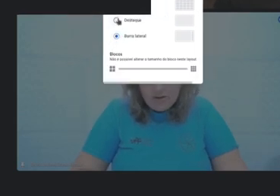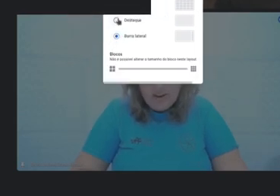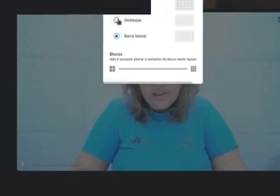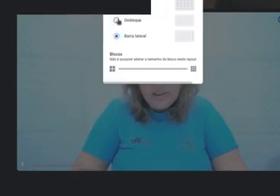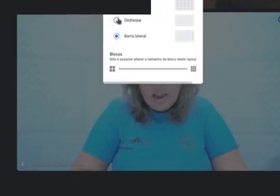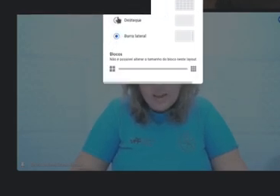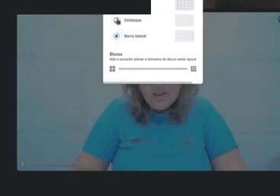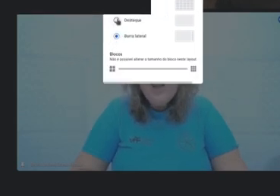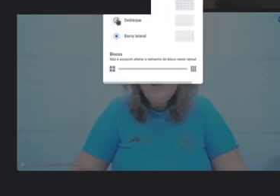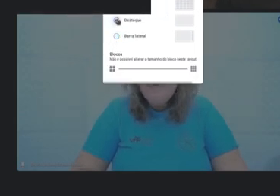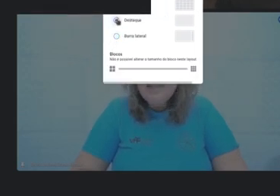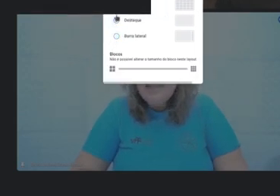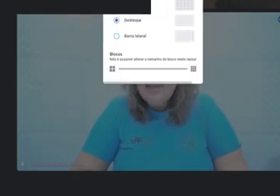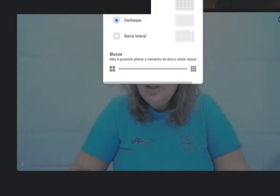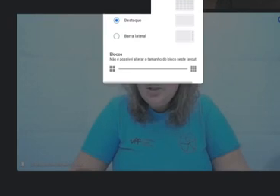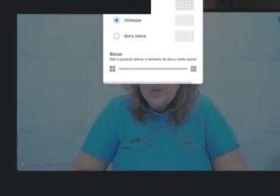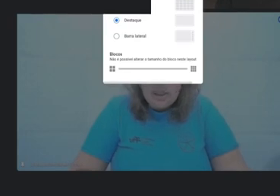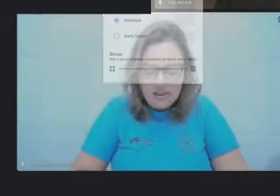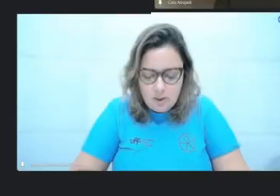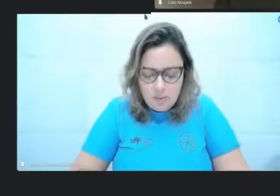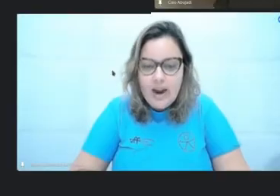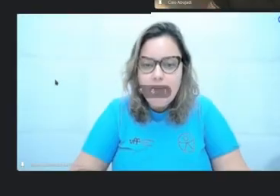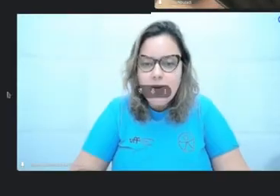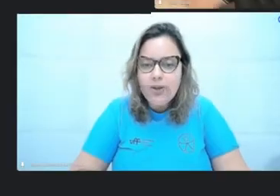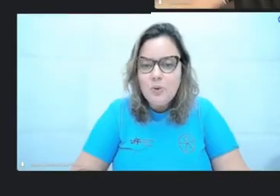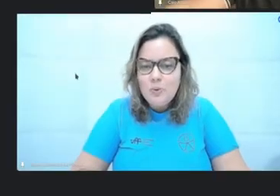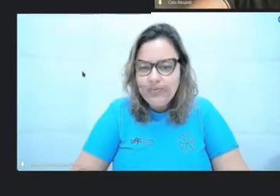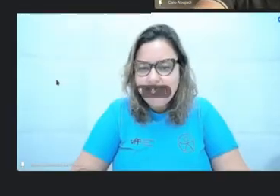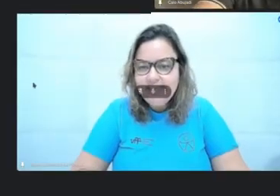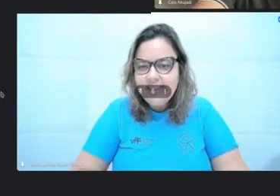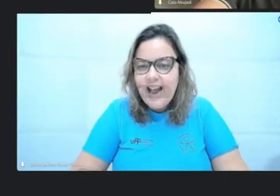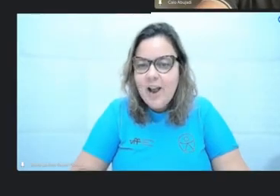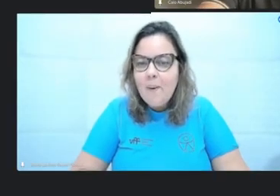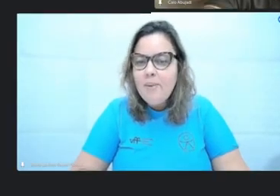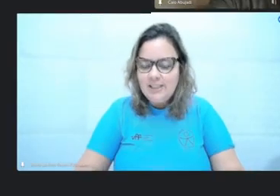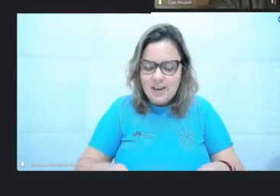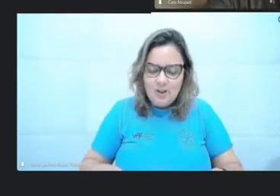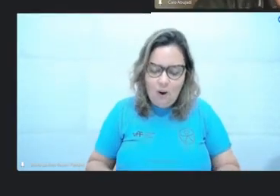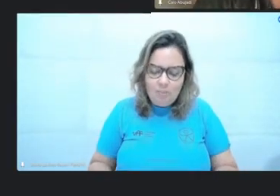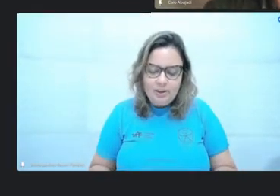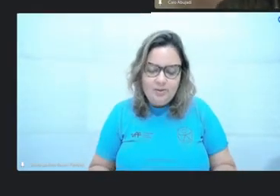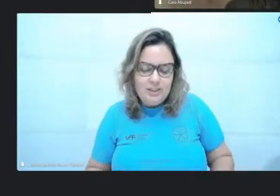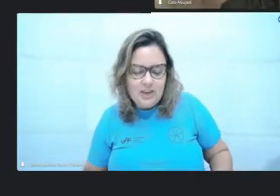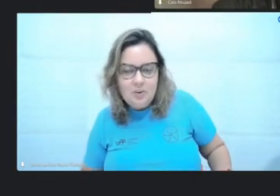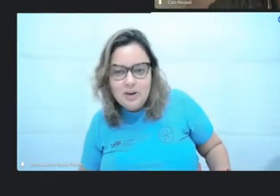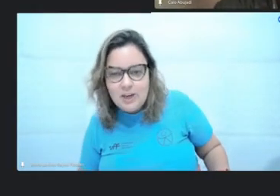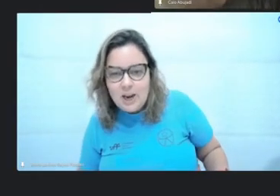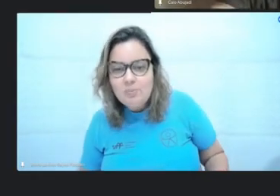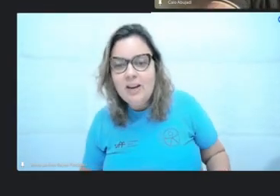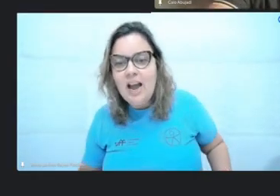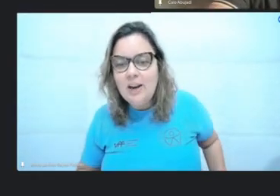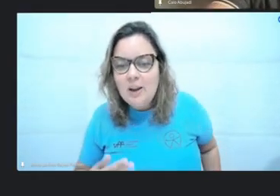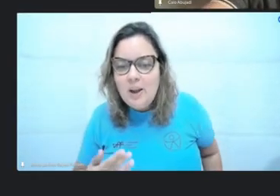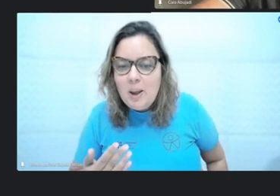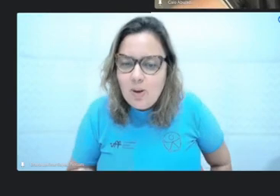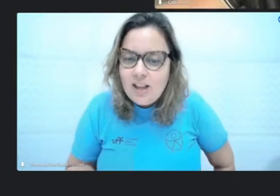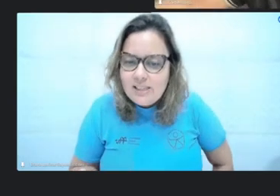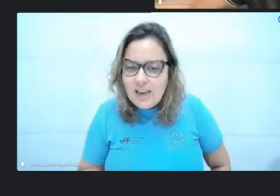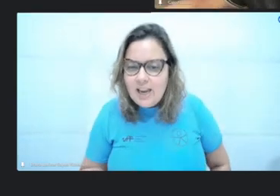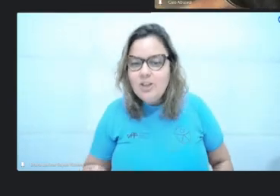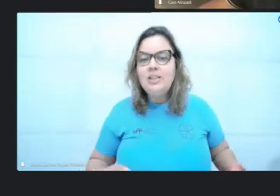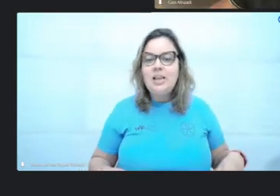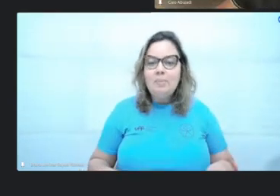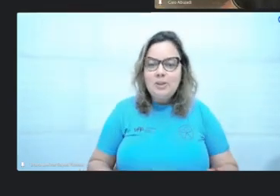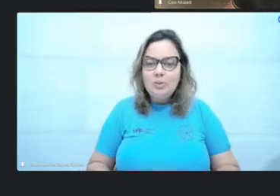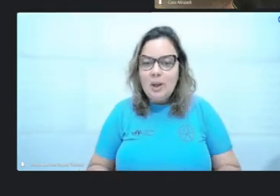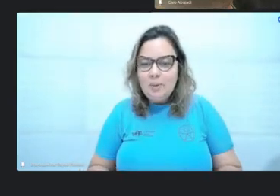nossa universidade e presidente da Associação Caminho Azul. Caio, é um prazer enorme ter você aqui com a gente. Obrigada pelo